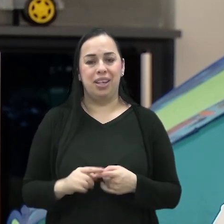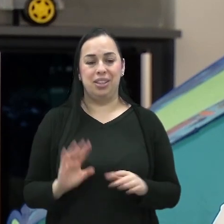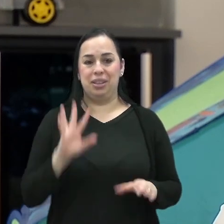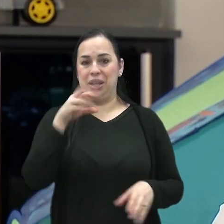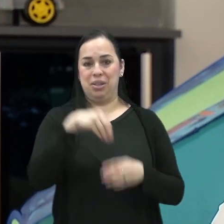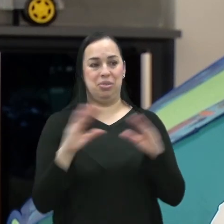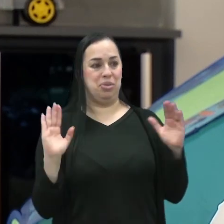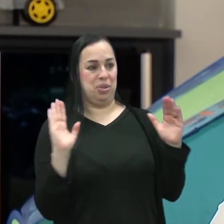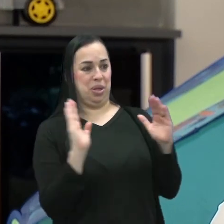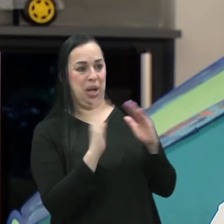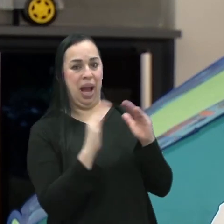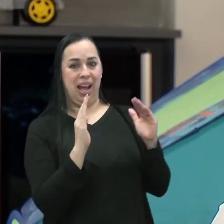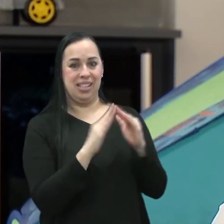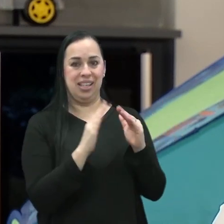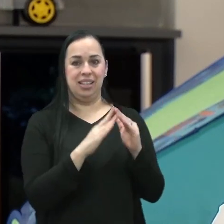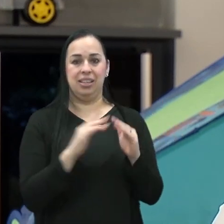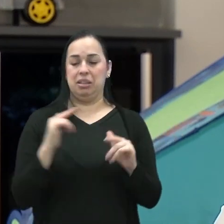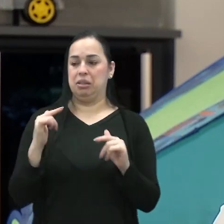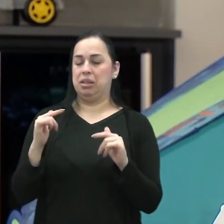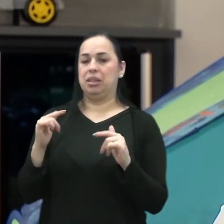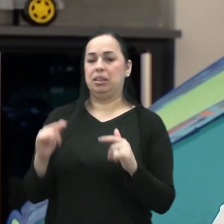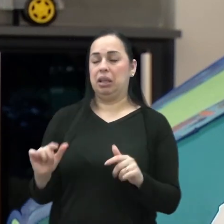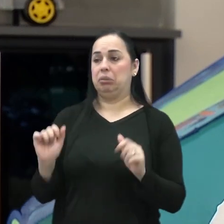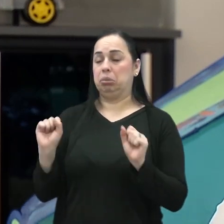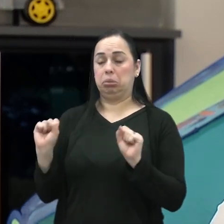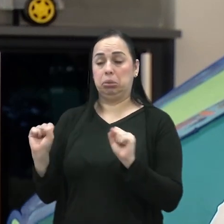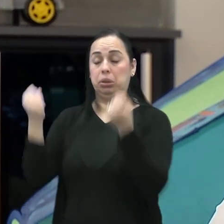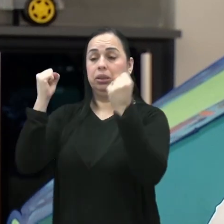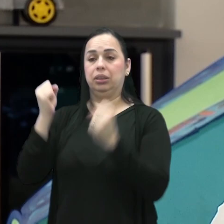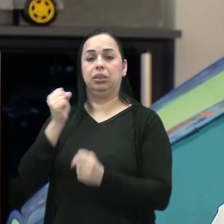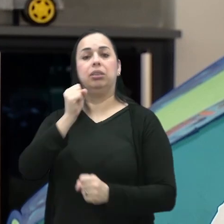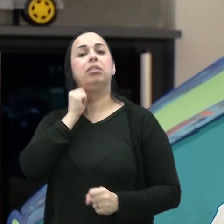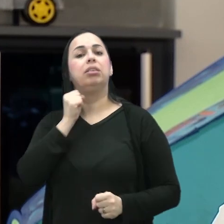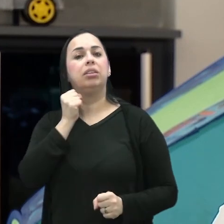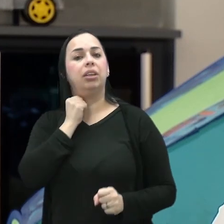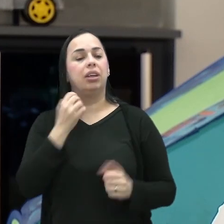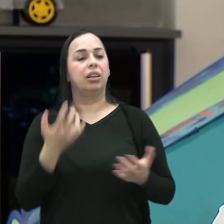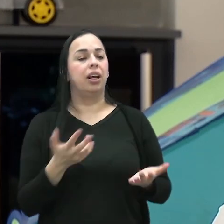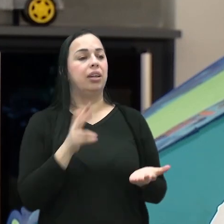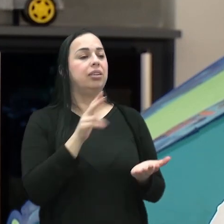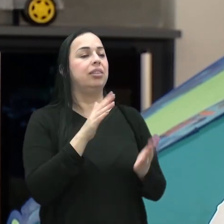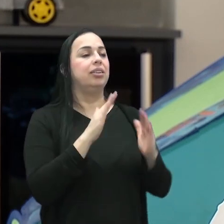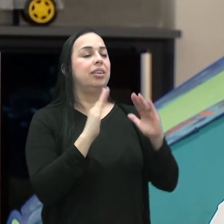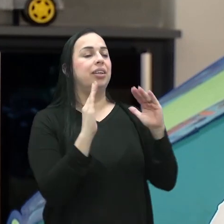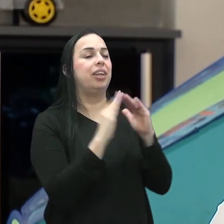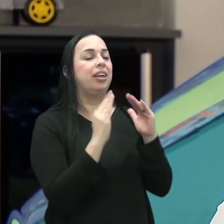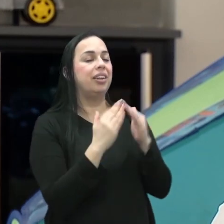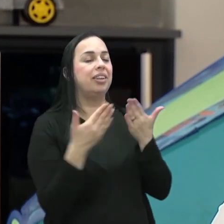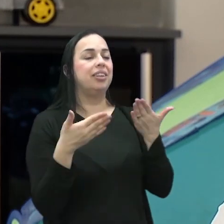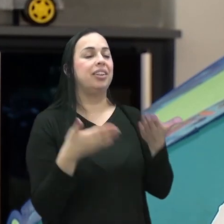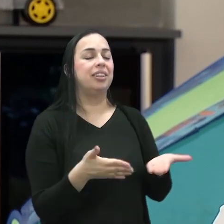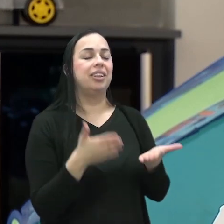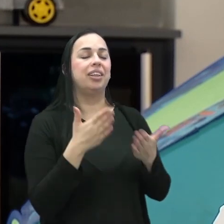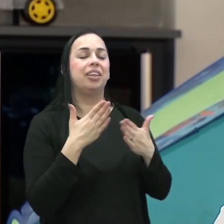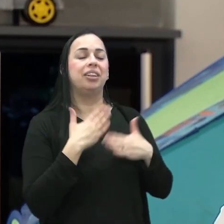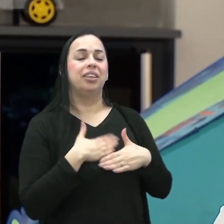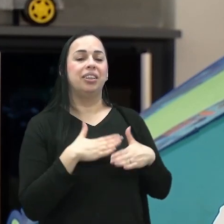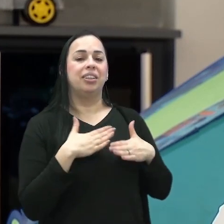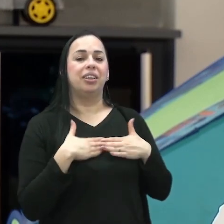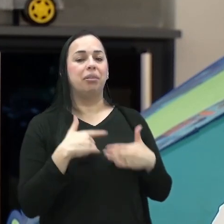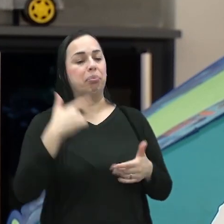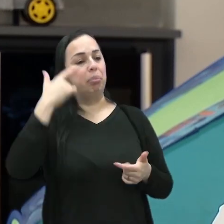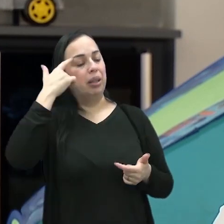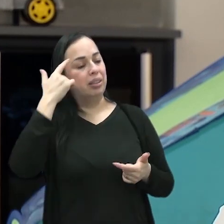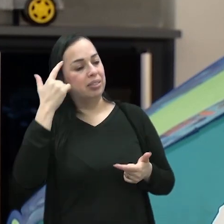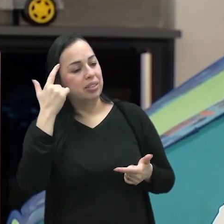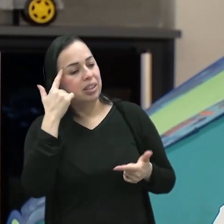chega em casa, né, depois de um longo dia, depois de tanto estresse, a gente procura descansar, procura pensar na criança,